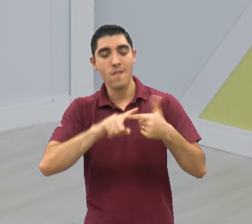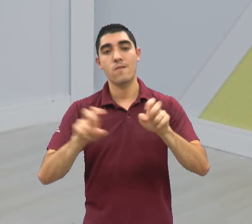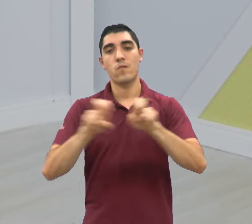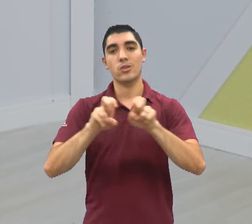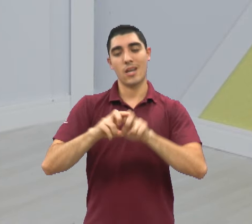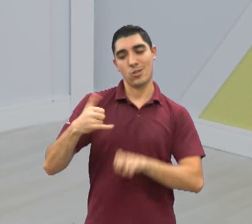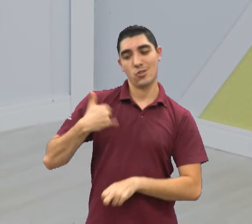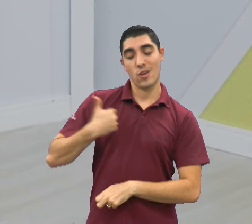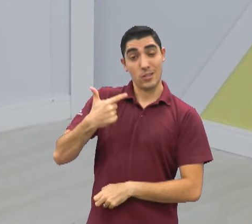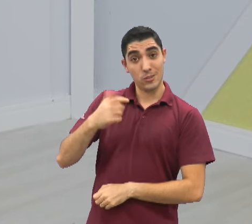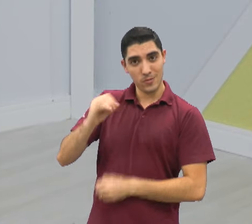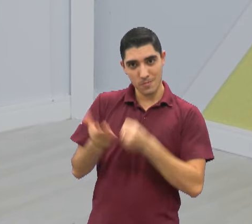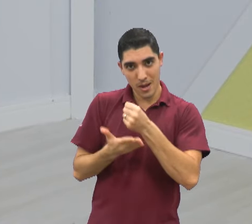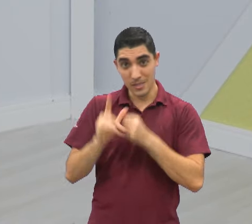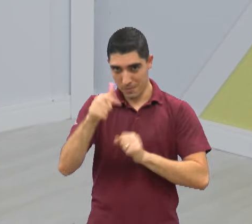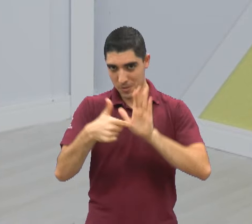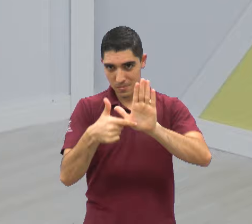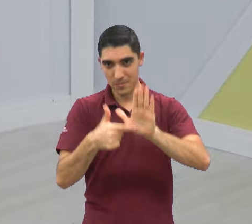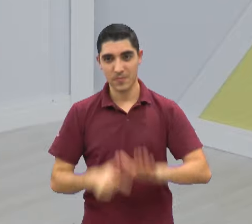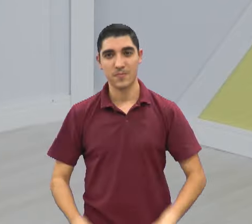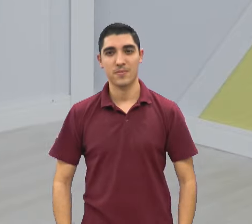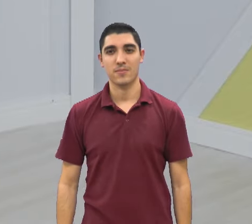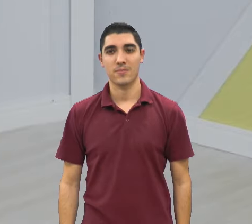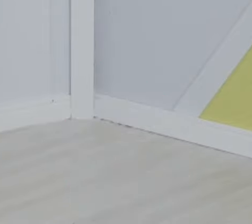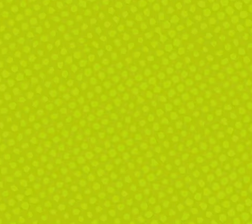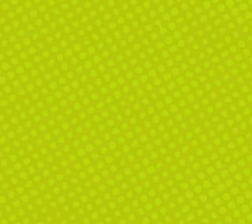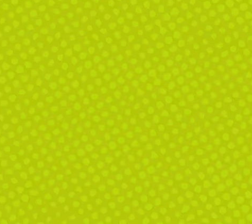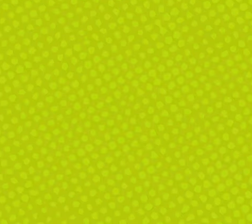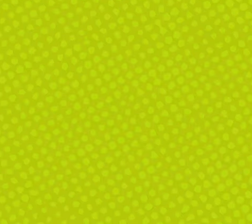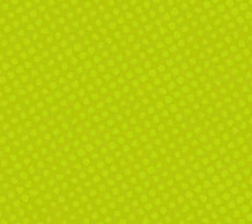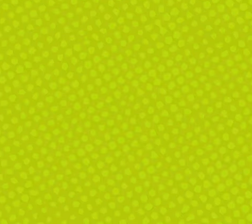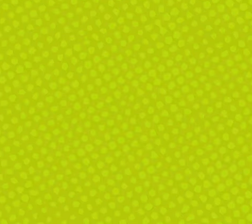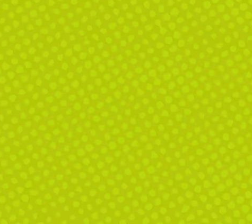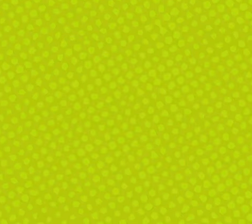sub-20 em destaque para você. Já voltamos.